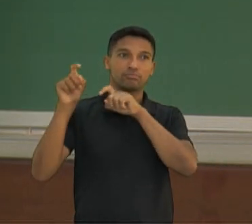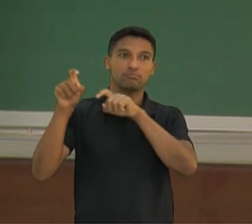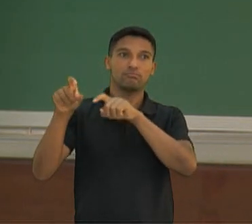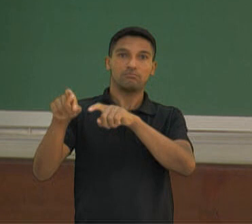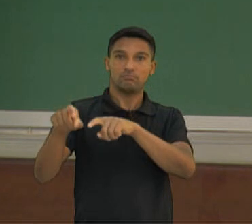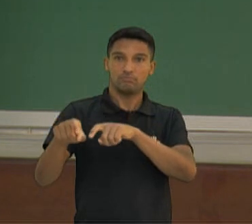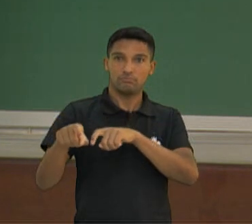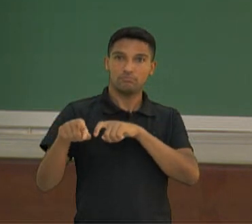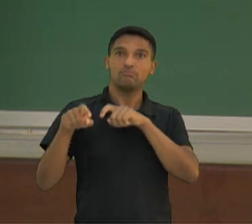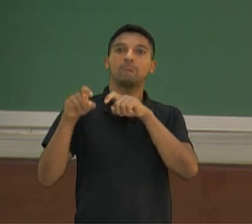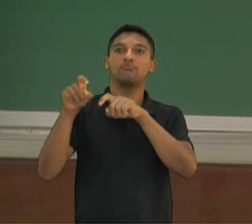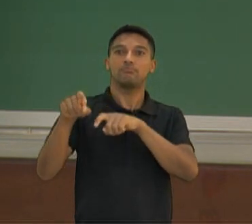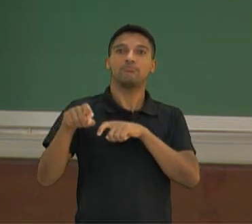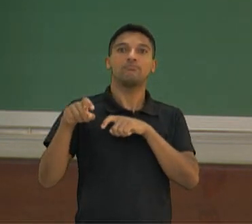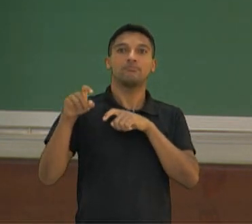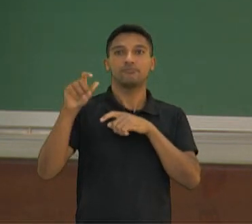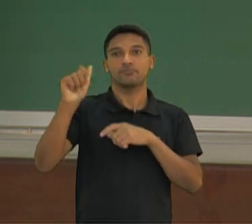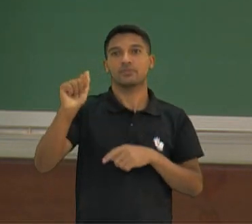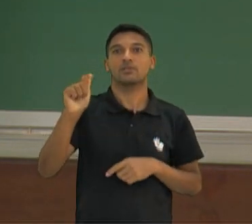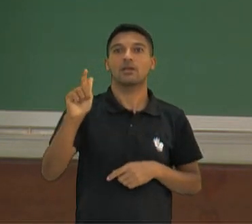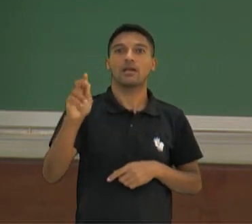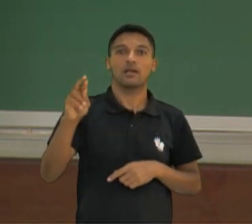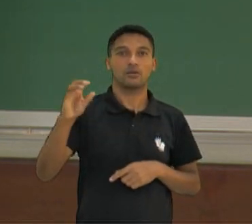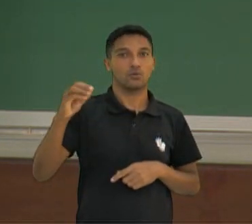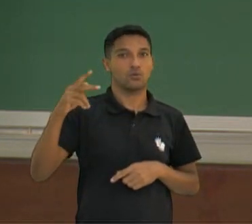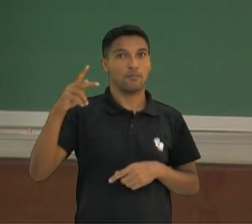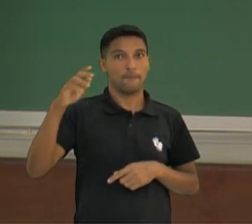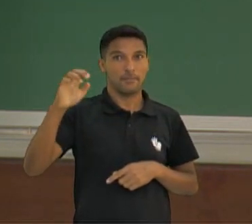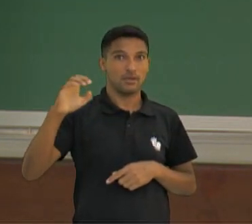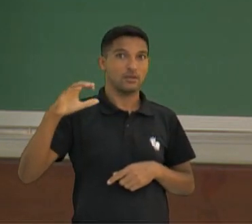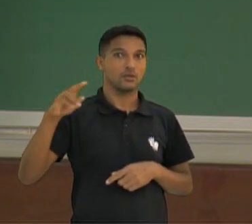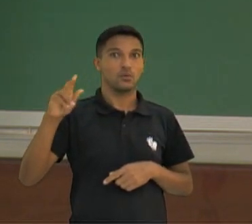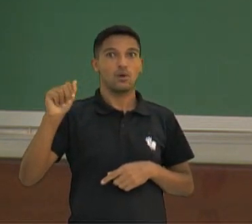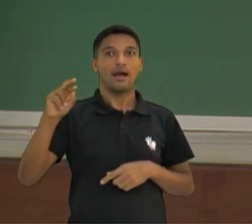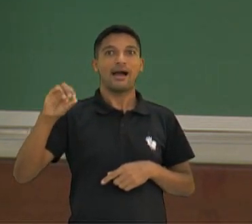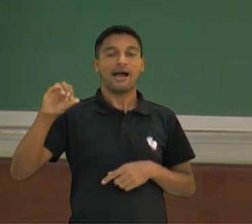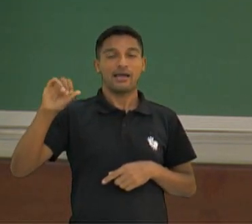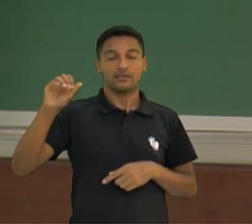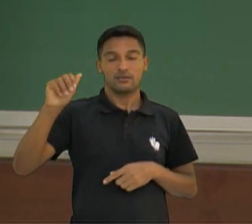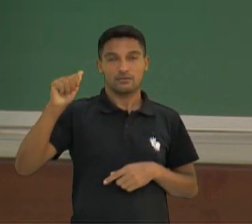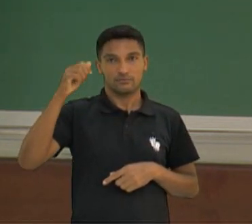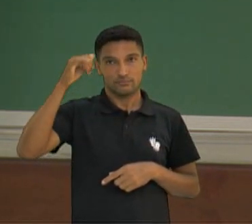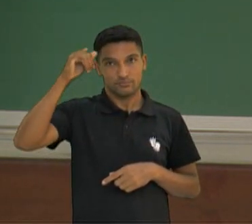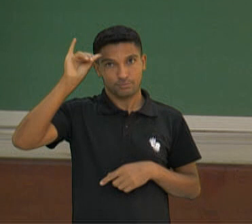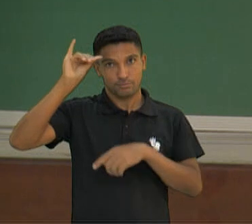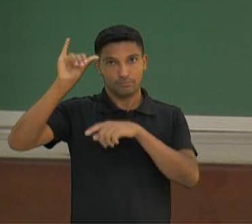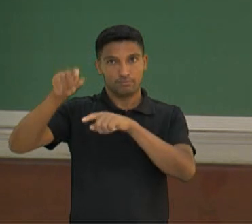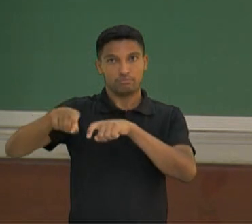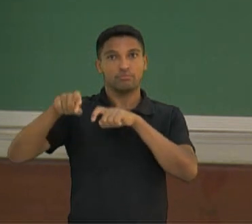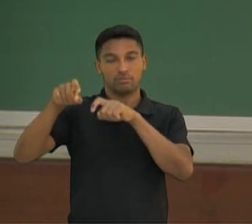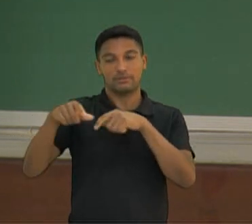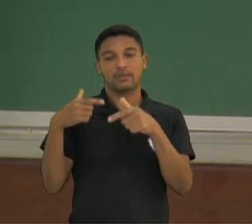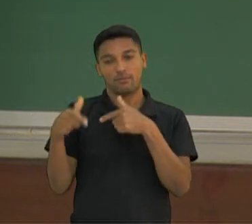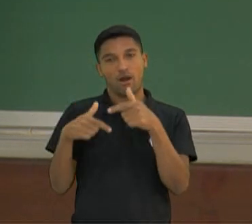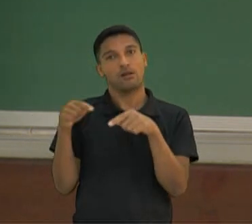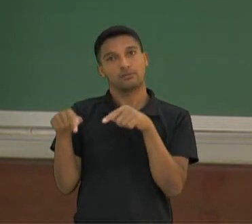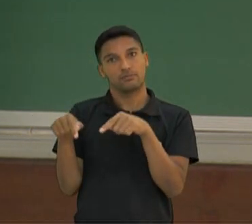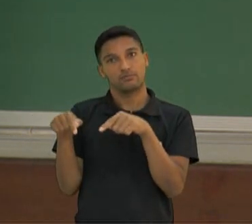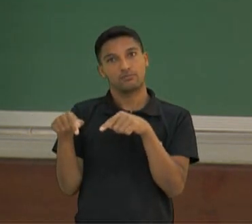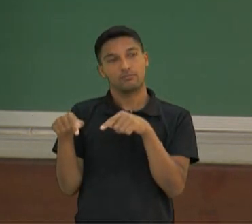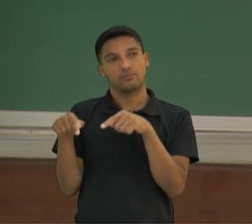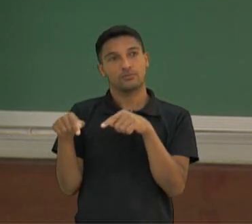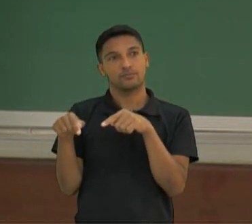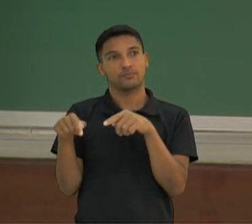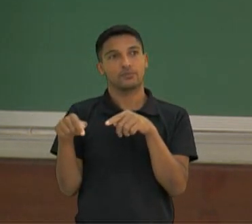início do século XX isso vem se modificando. As atividades industriais vêm ganhando espaço, mas gradativamente, né? Isso leva